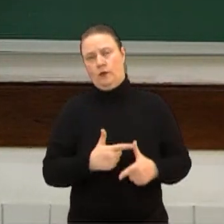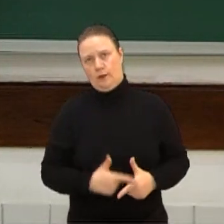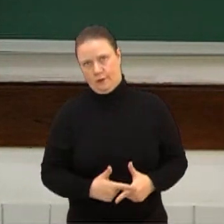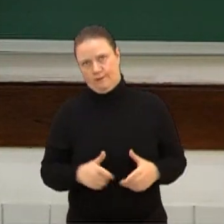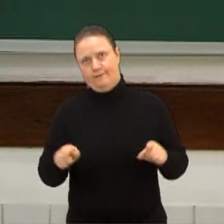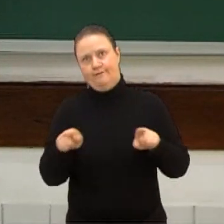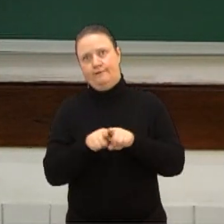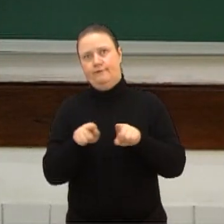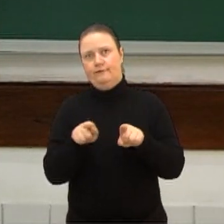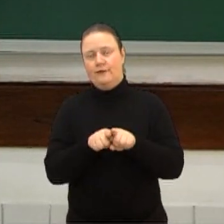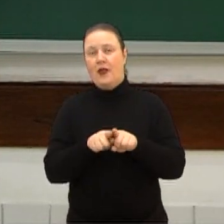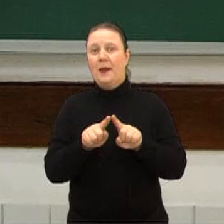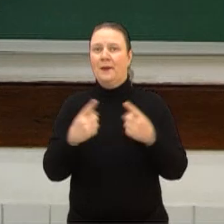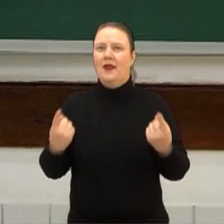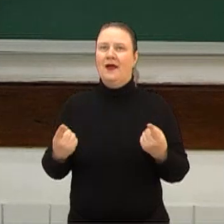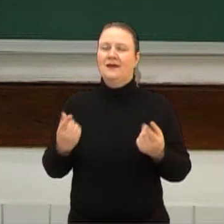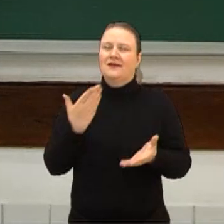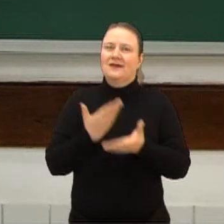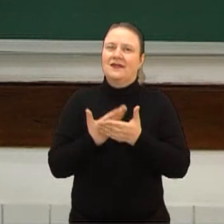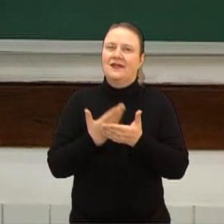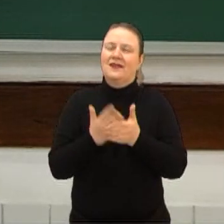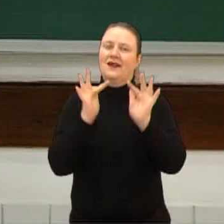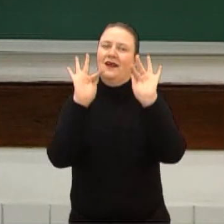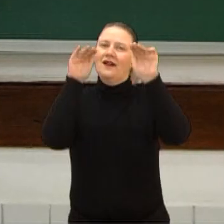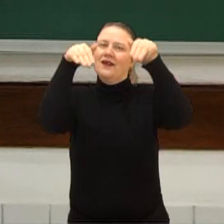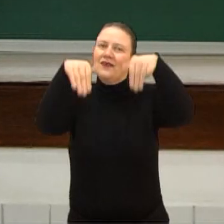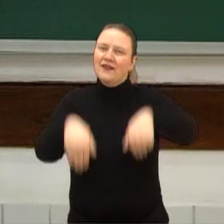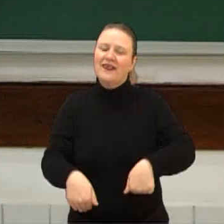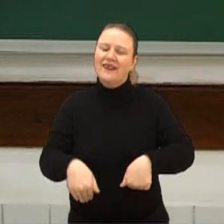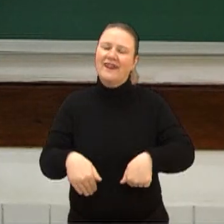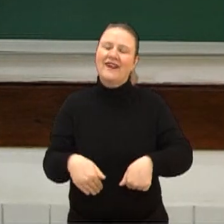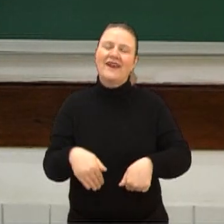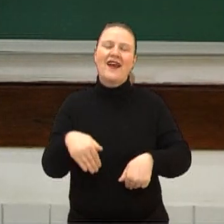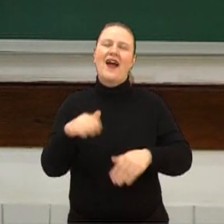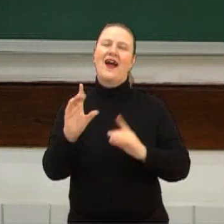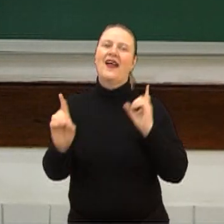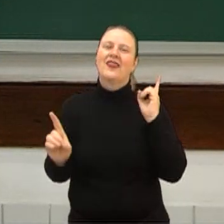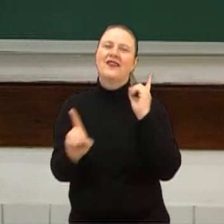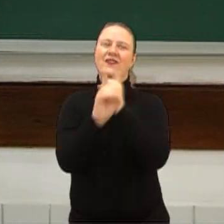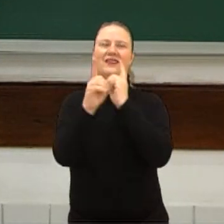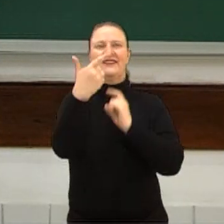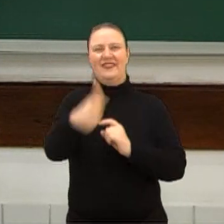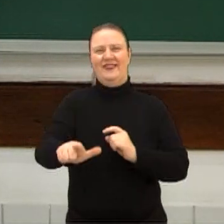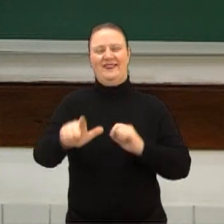se assentado. Mas por hoje é só, espero ter atingido o objetivo. Até o próximo encontro.